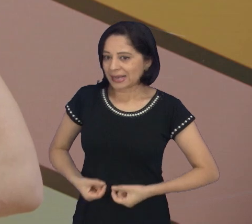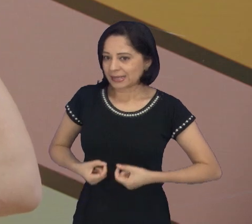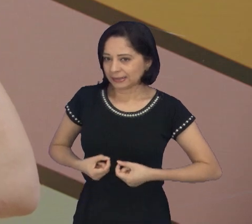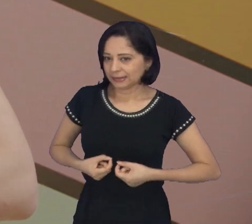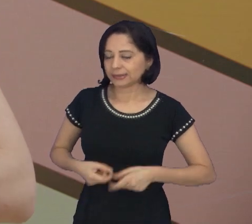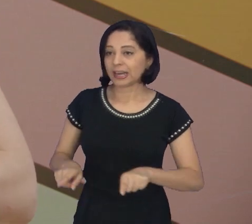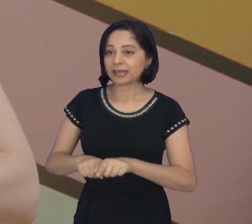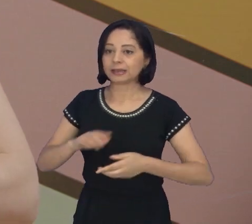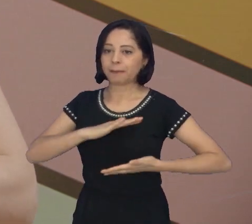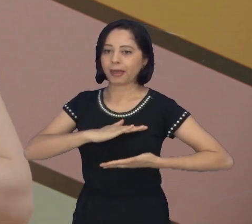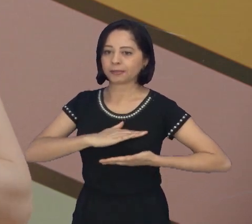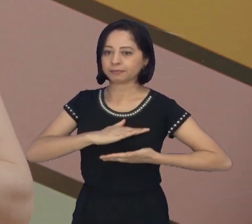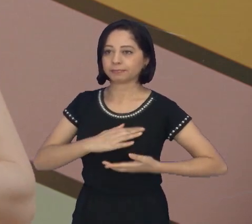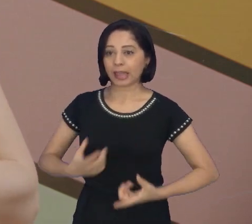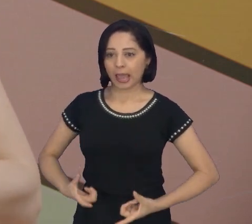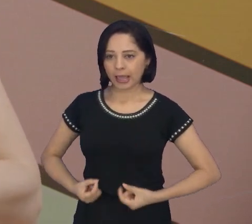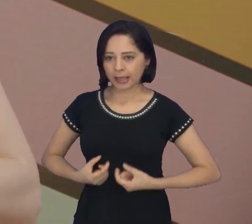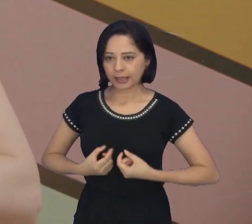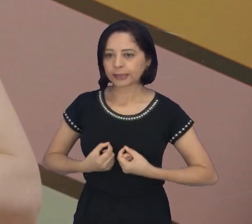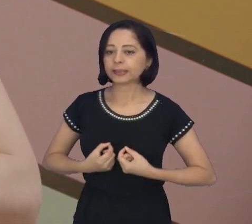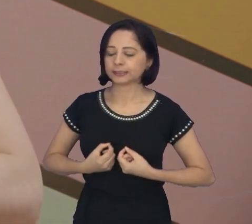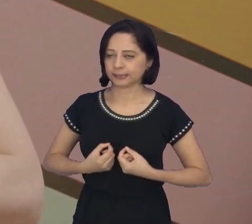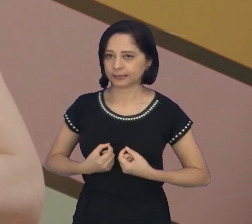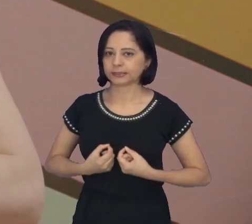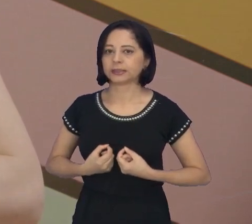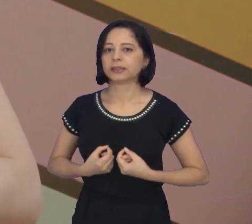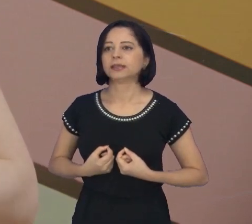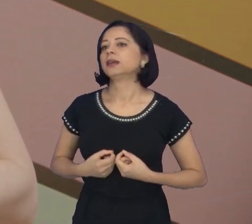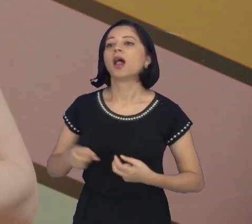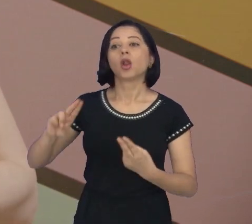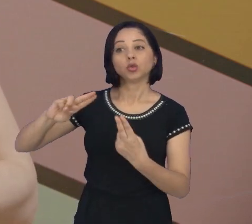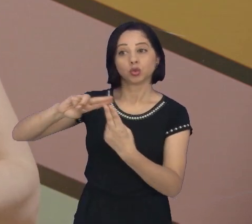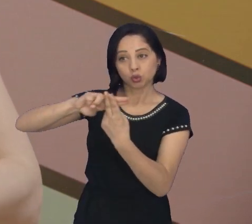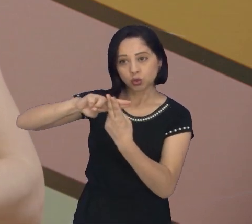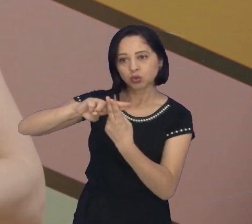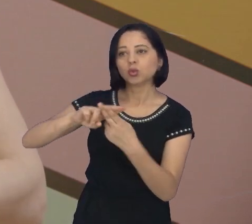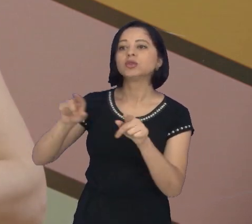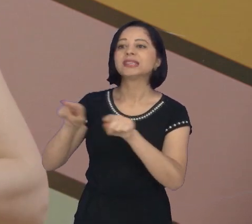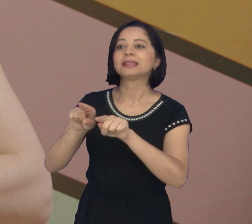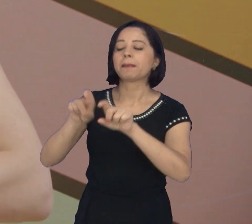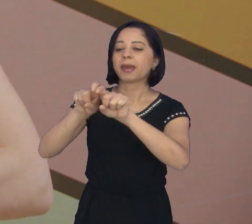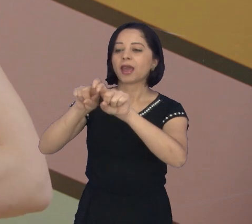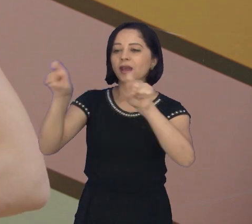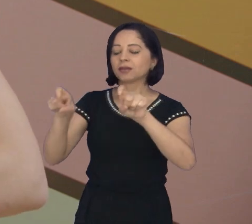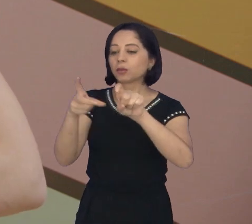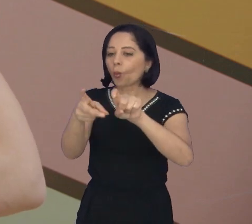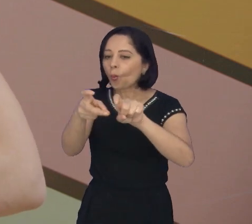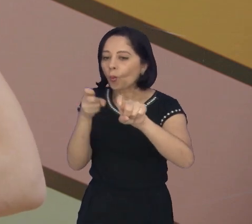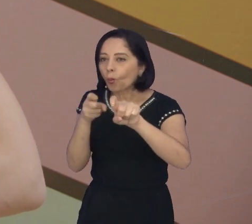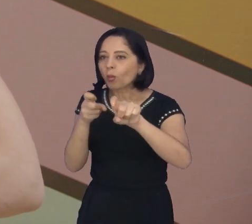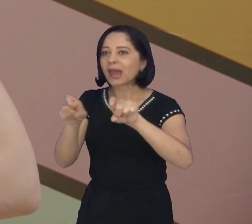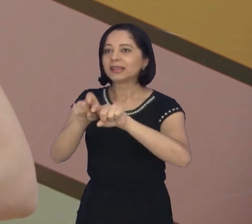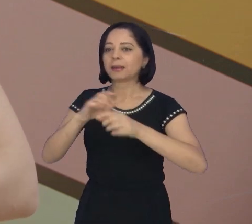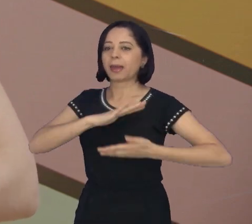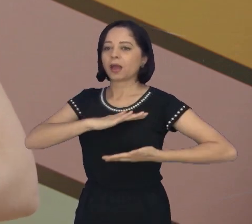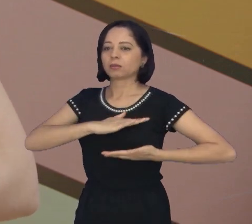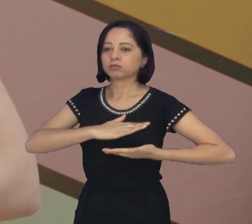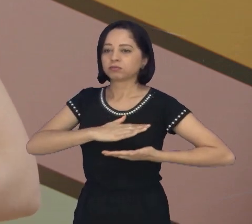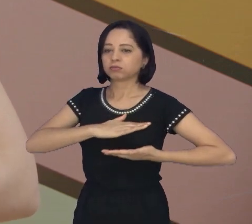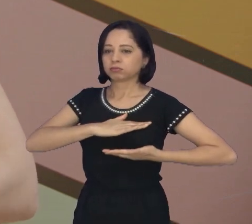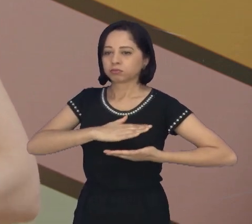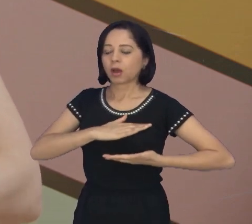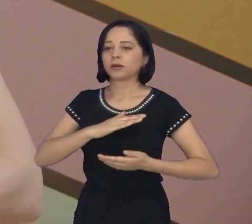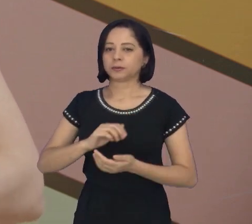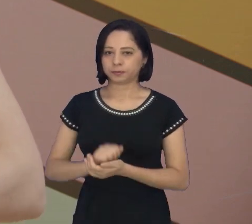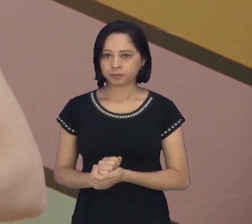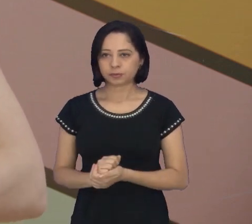de mama, que são, no sistema público de saúde, o Papa Nicolau e a mamografia. Também não podemos